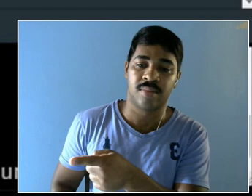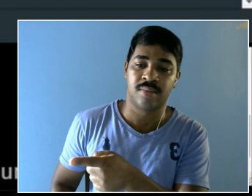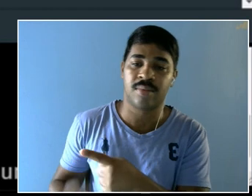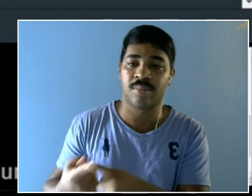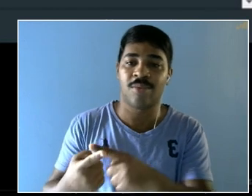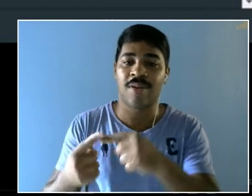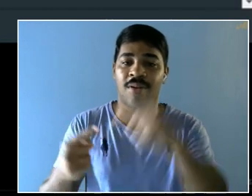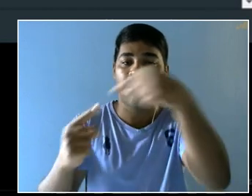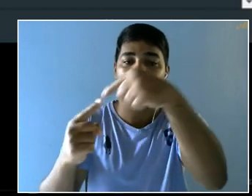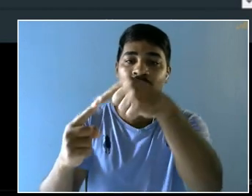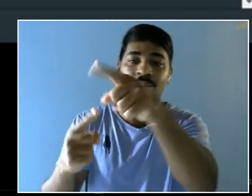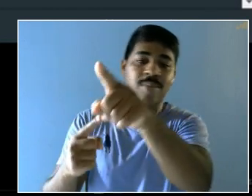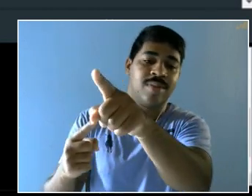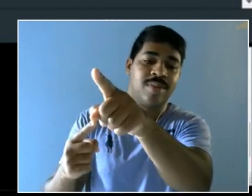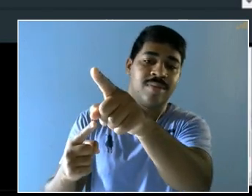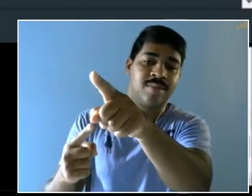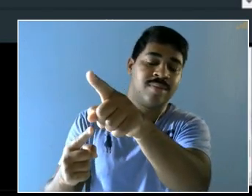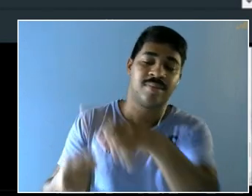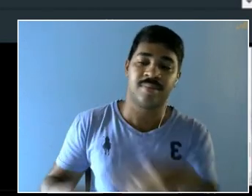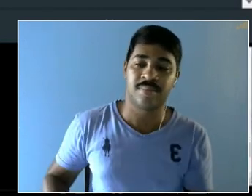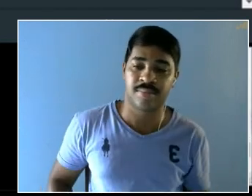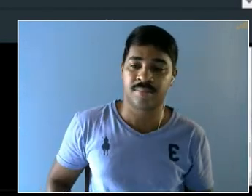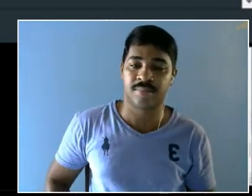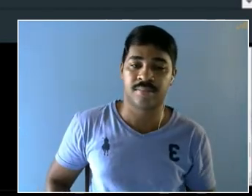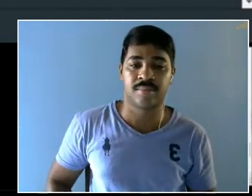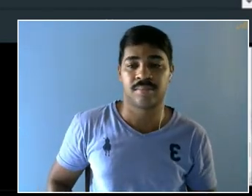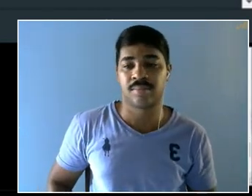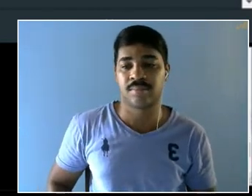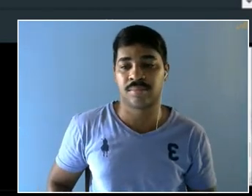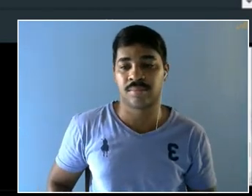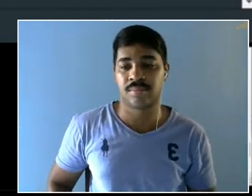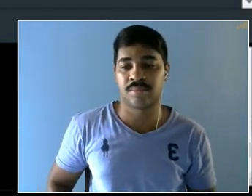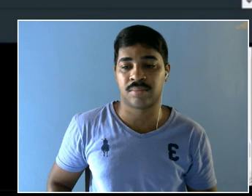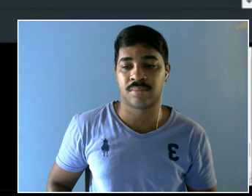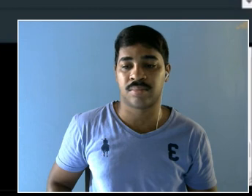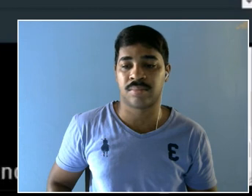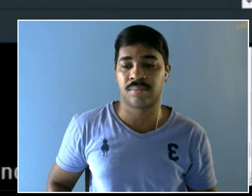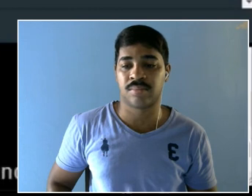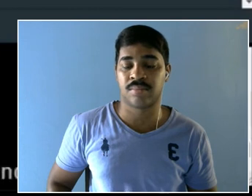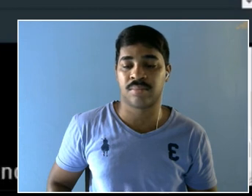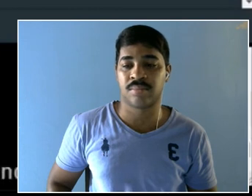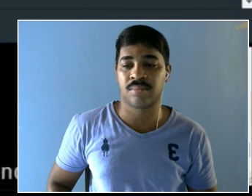Então esse programa ele poderia executar para sempre, gente. Enquanto eu não acertar, ele